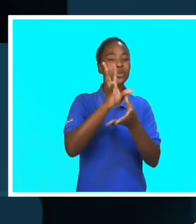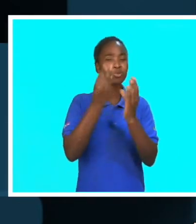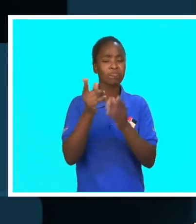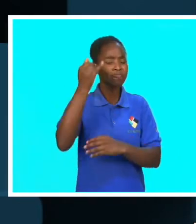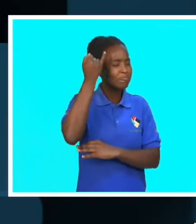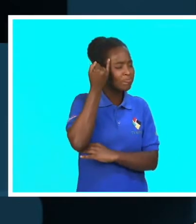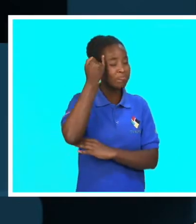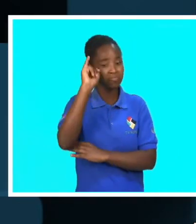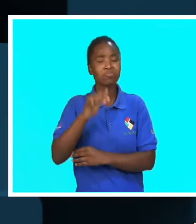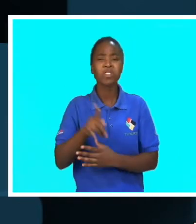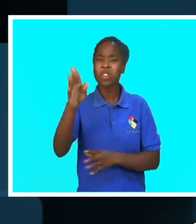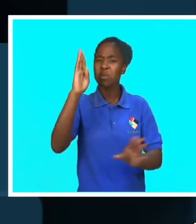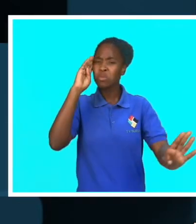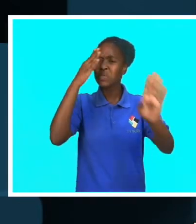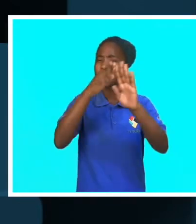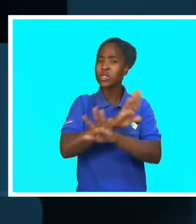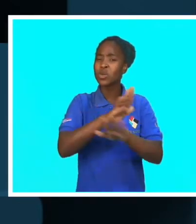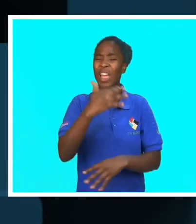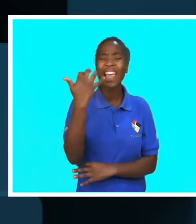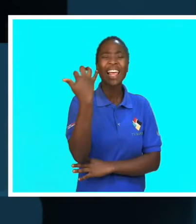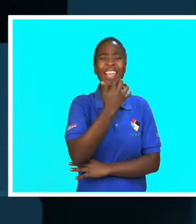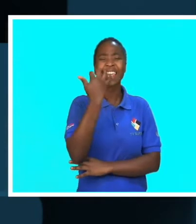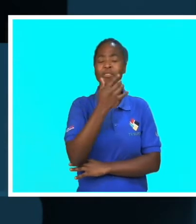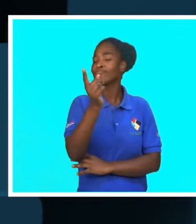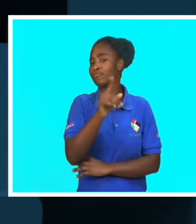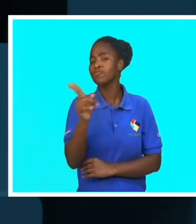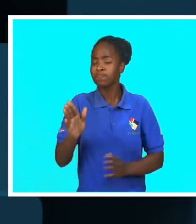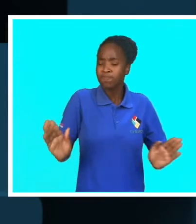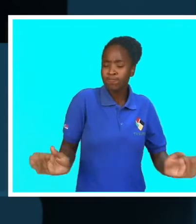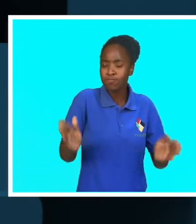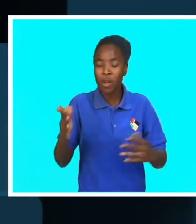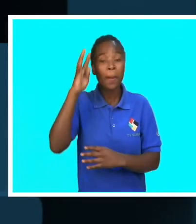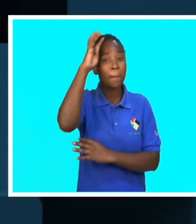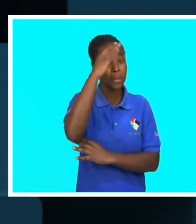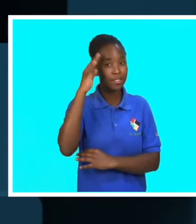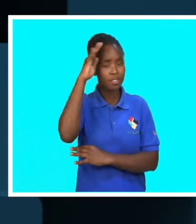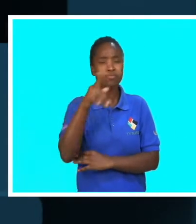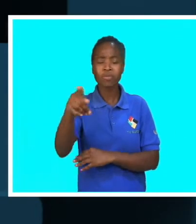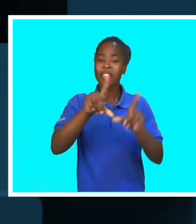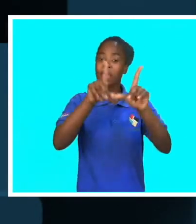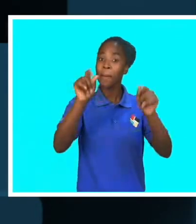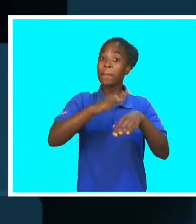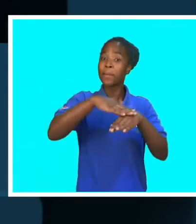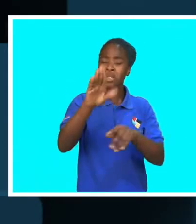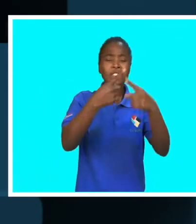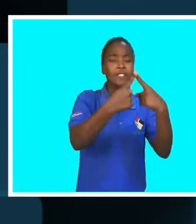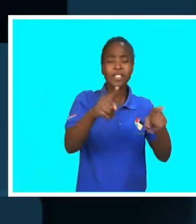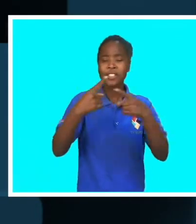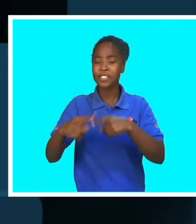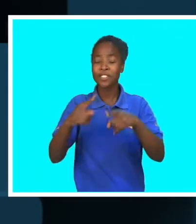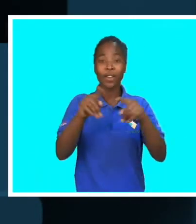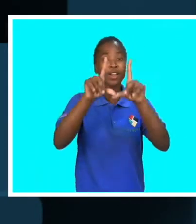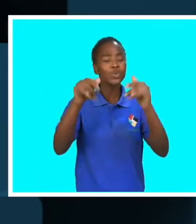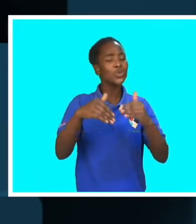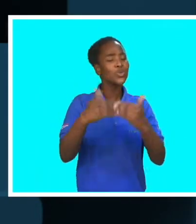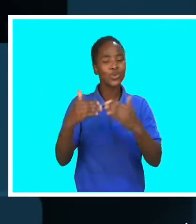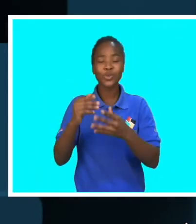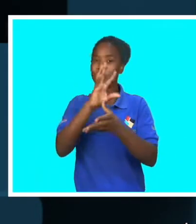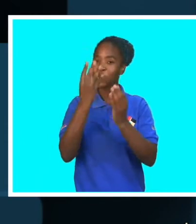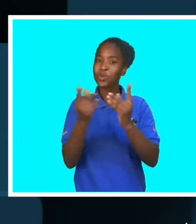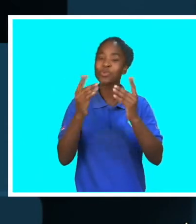teatro para todas as idades. O seu objetivo não é só entreter, mas incentivar a reflexão sobre os mais variados